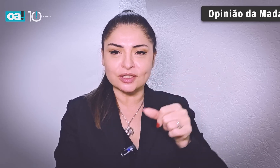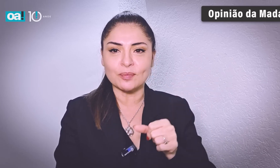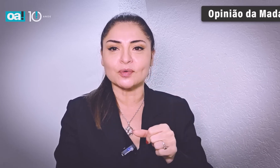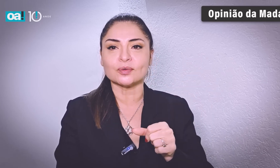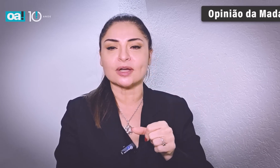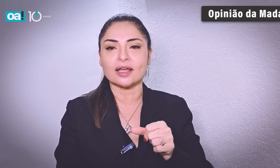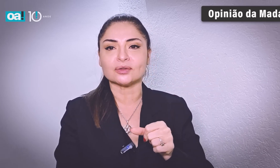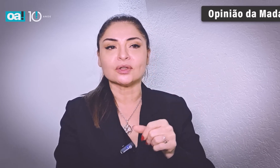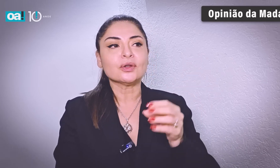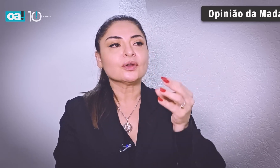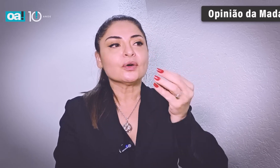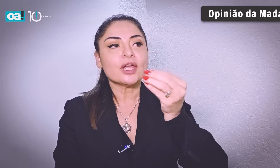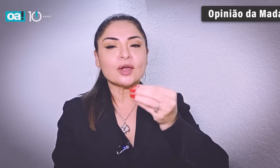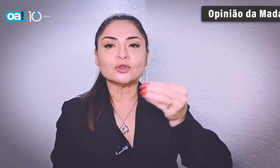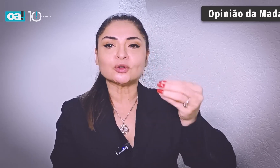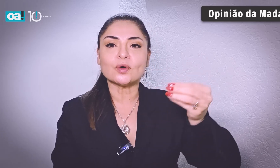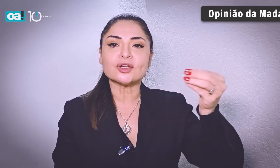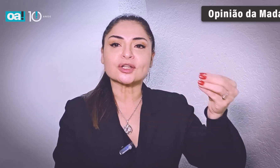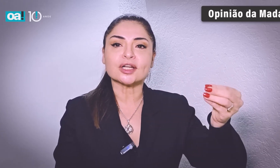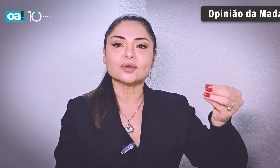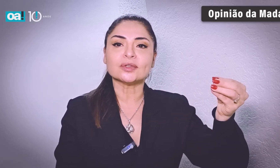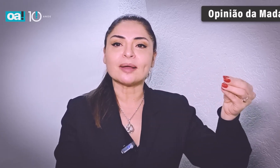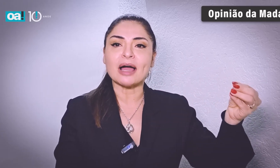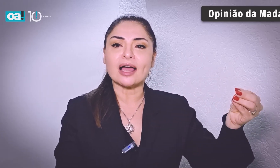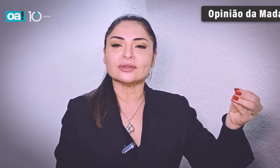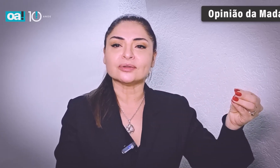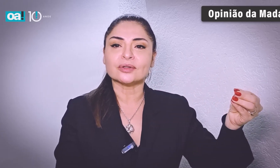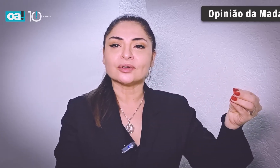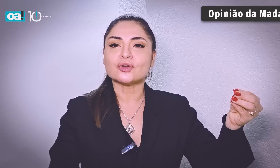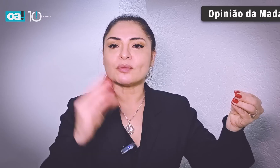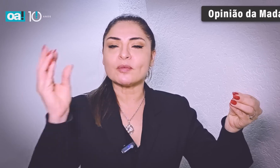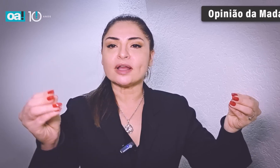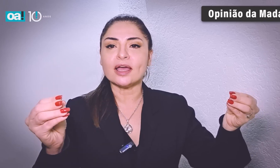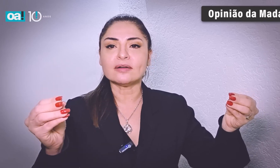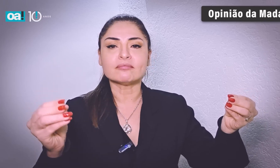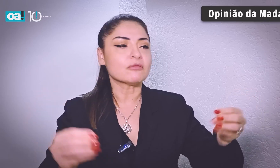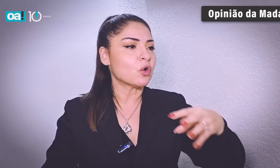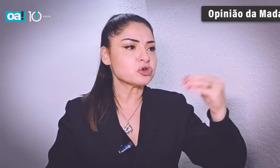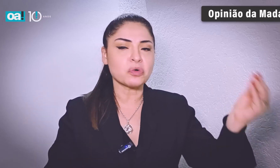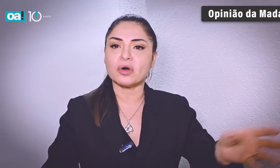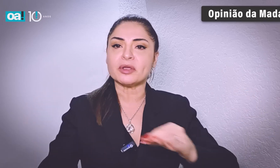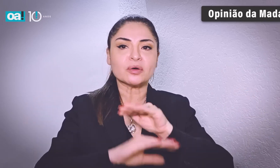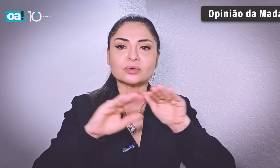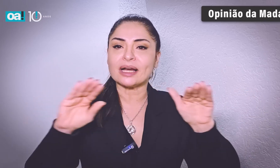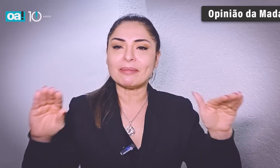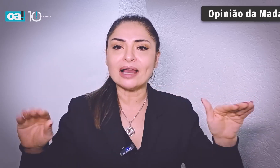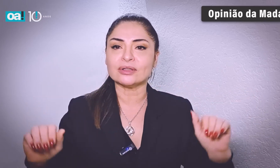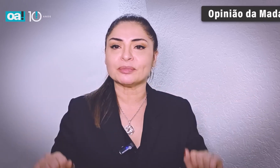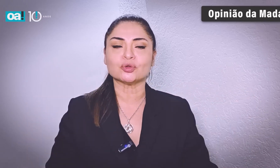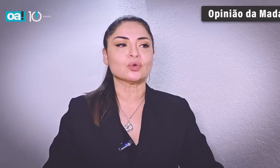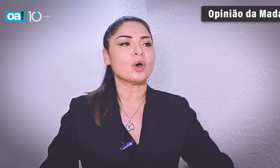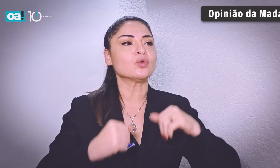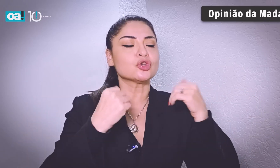eu vou te dar o pulo do gato. Eu estou criticando o trabalho de uma mulher ou de um homem. O